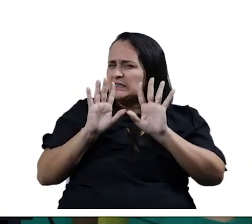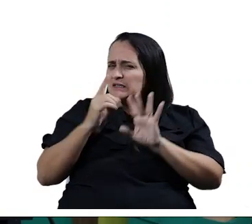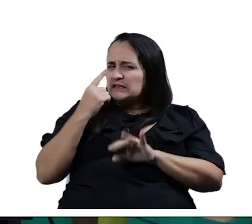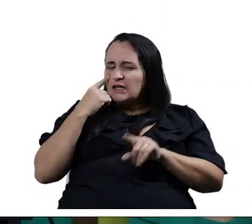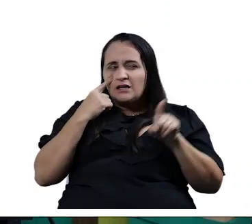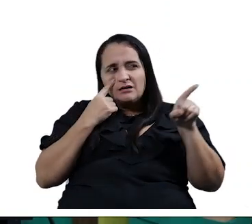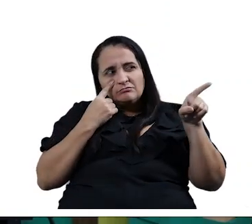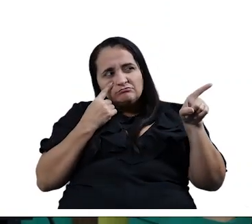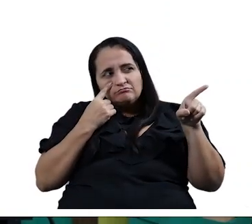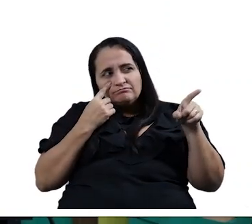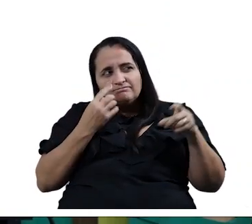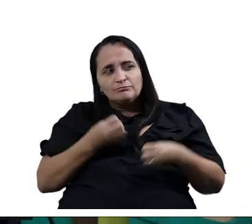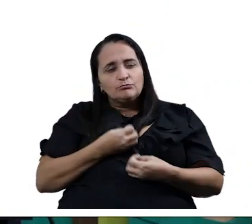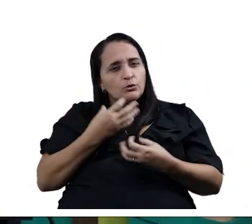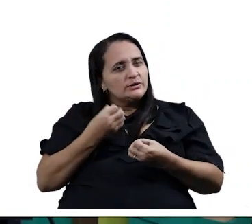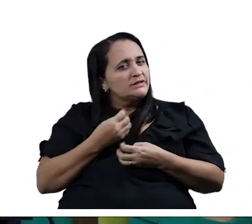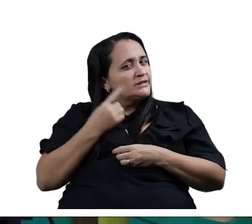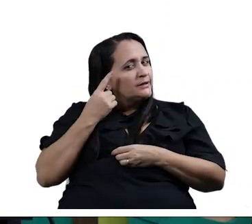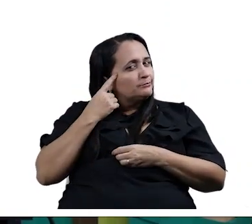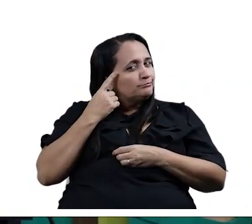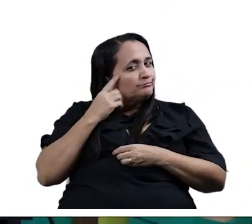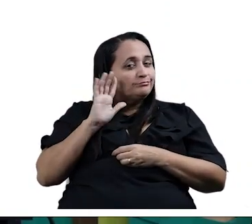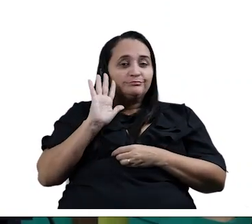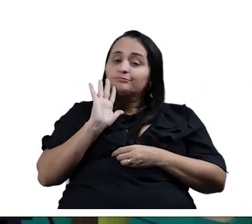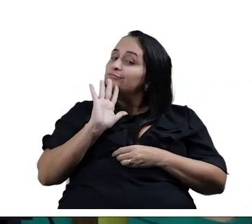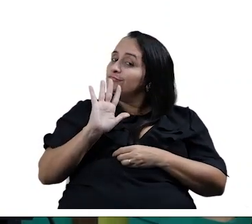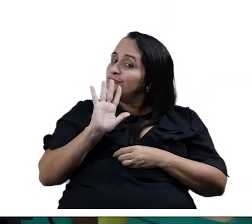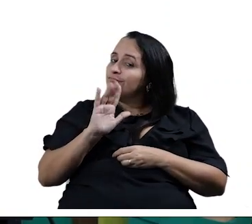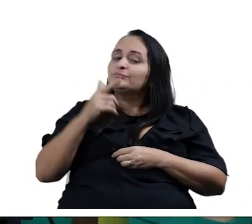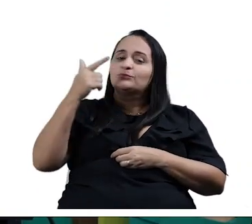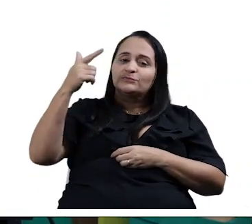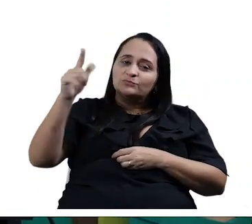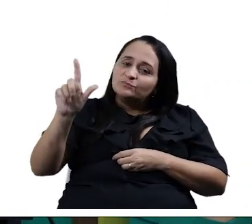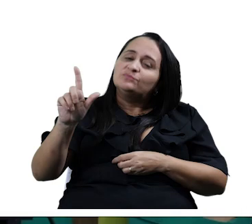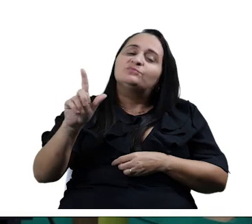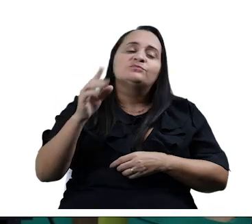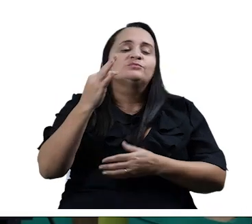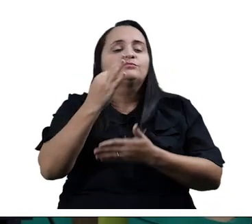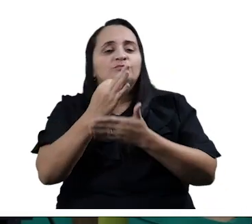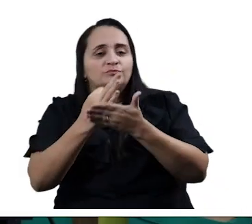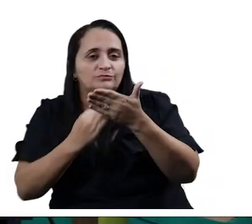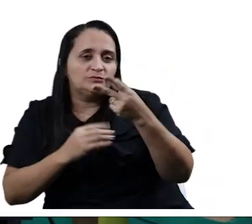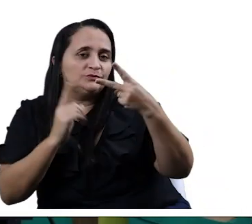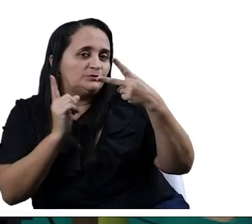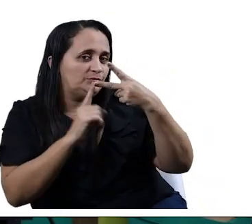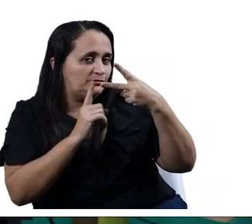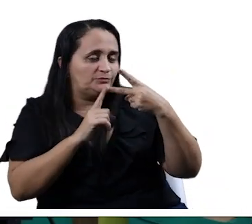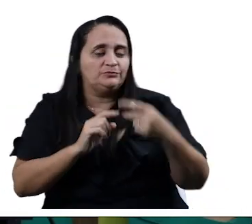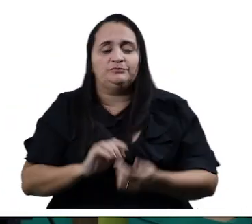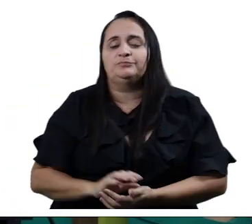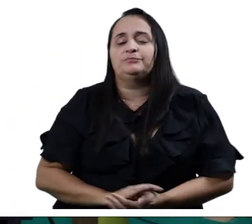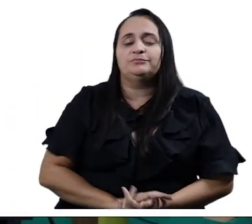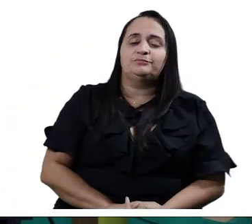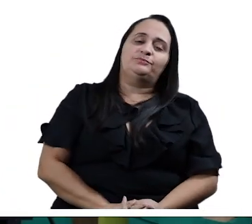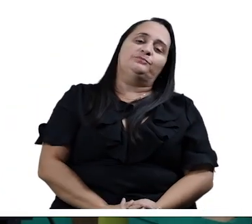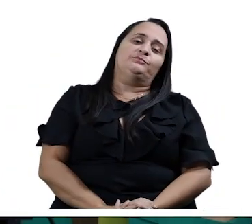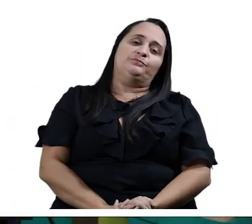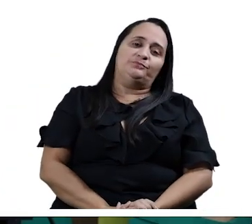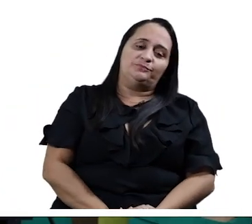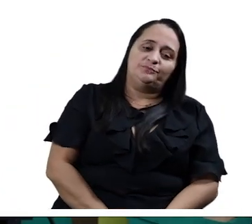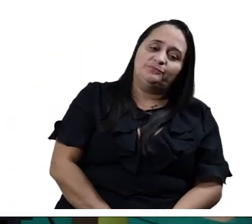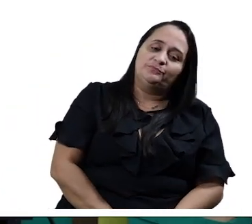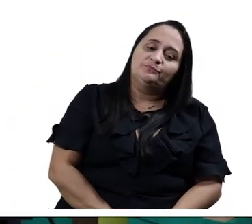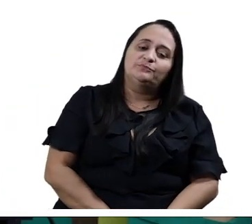Você consegue perceber elementos da poesia nesse texto? Vamos adiante então, vou apresentar o segundo